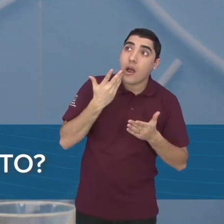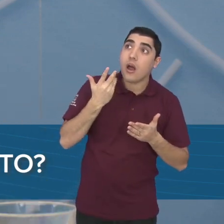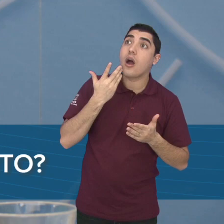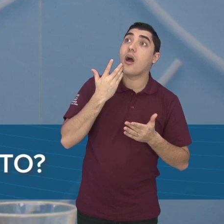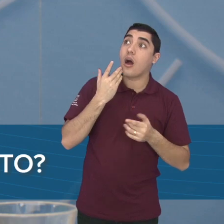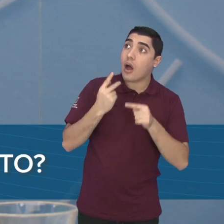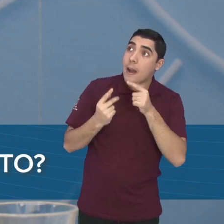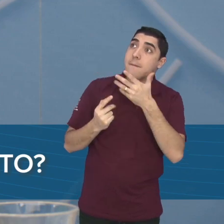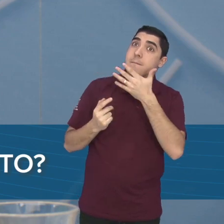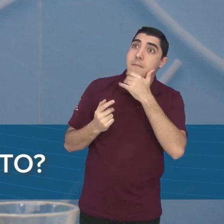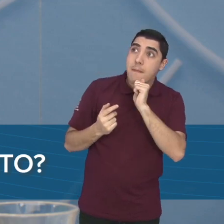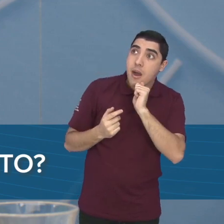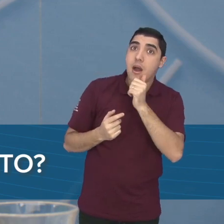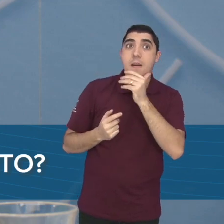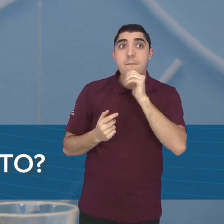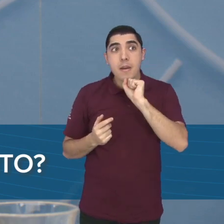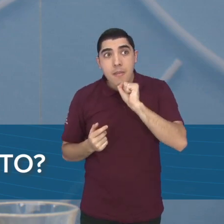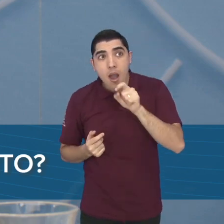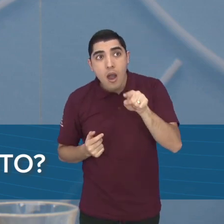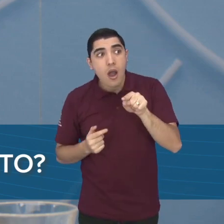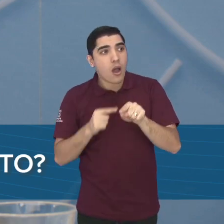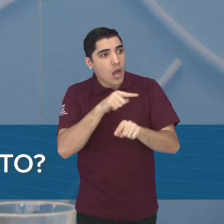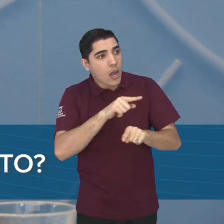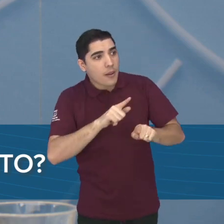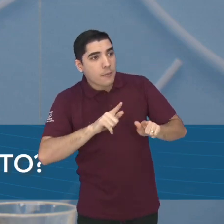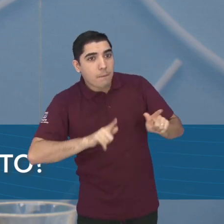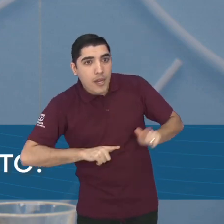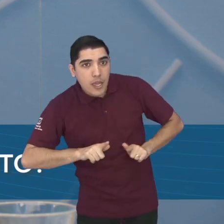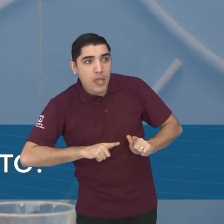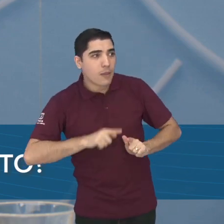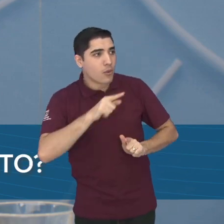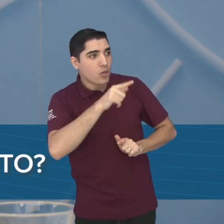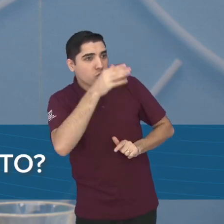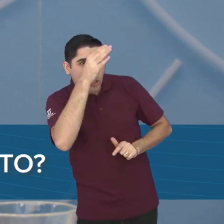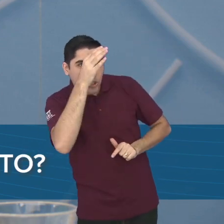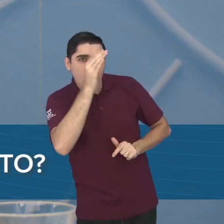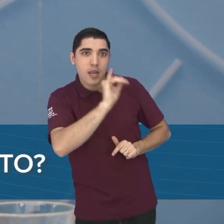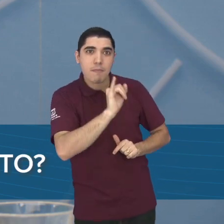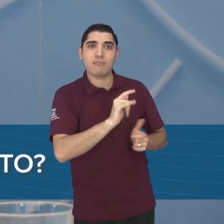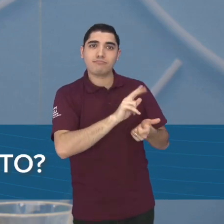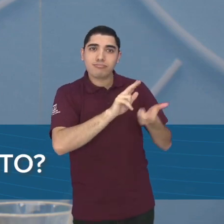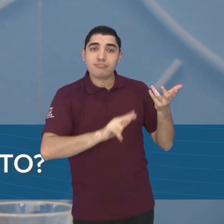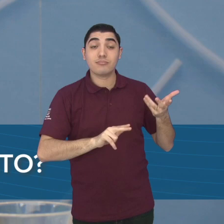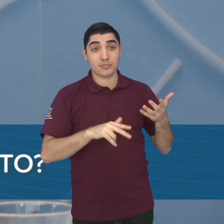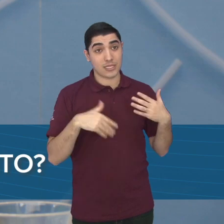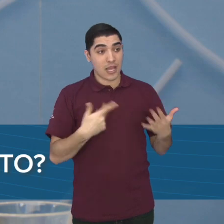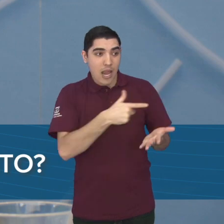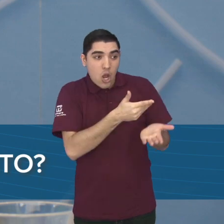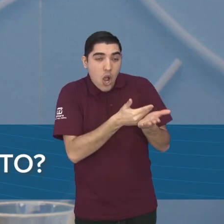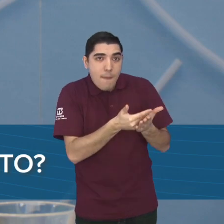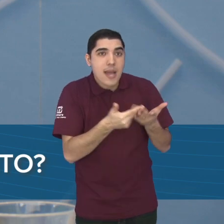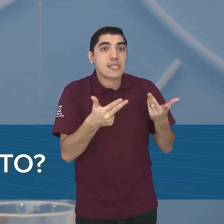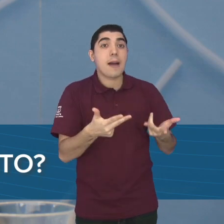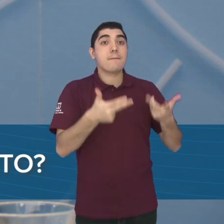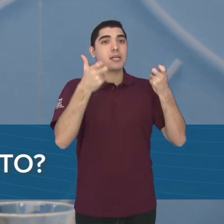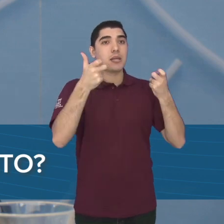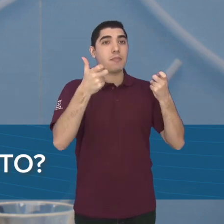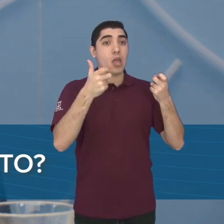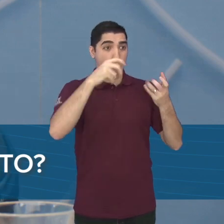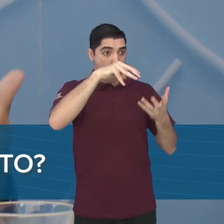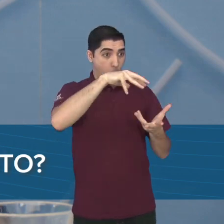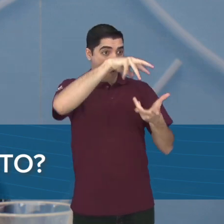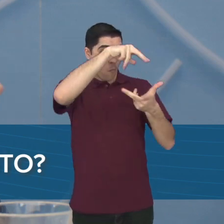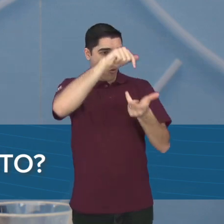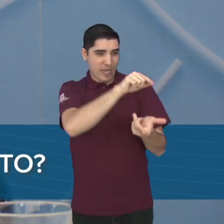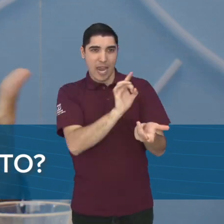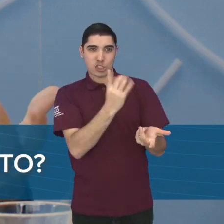outras pessoas em jogo. E aí quando a gente sai desse mundo que é nosso, digamos assim, né, essa saída